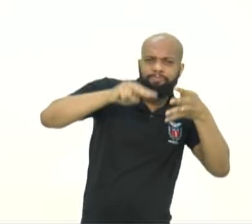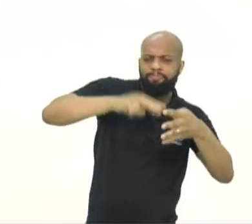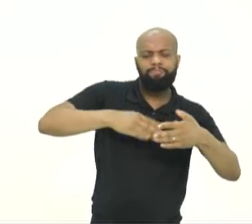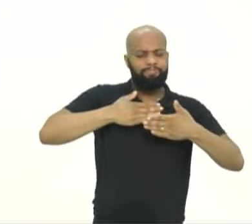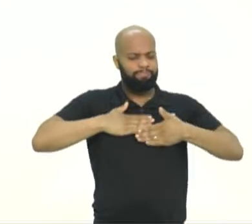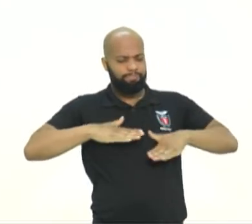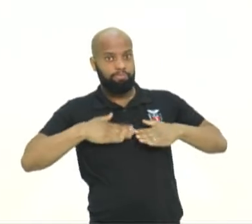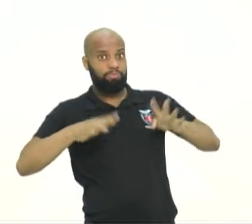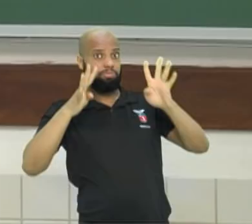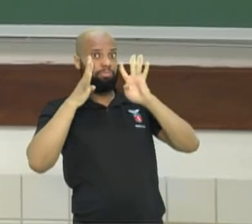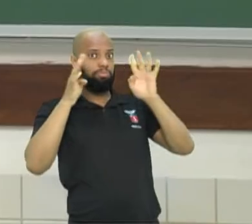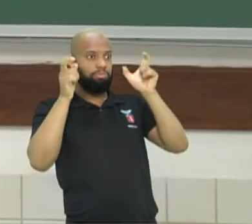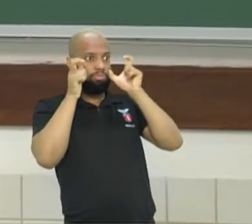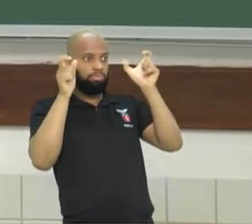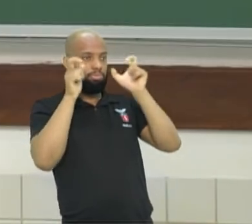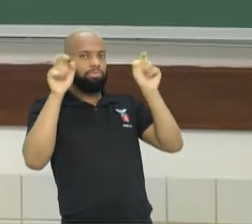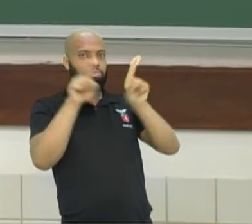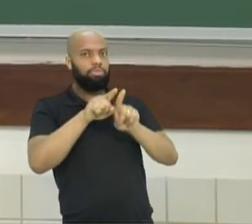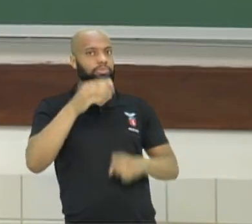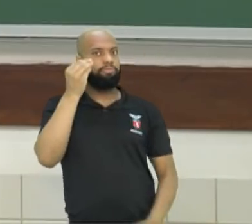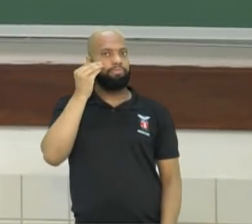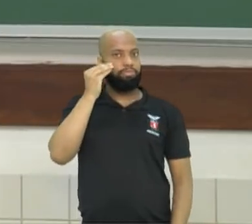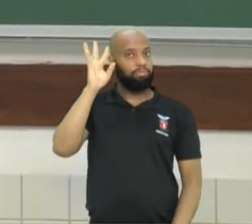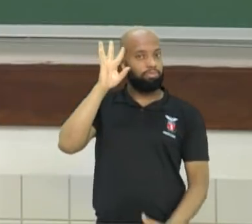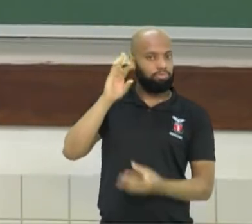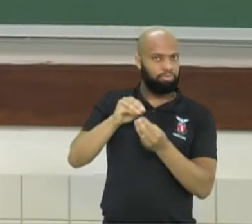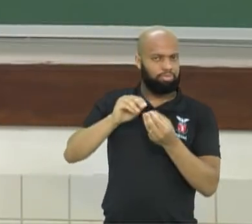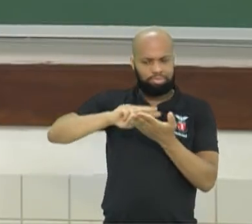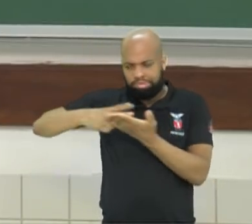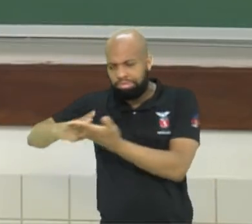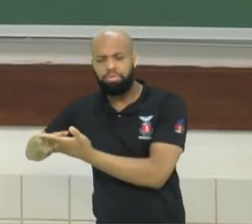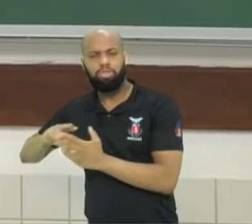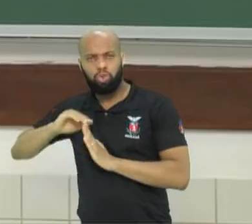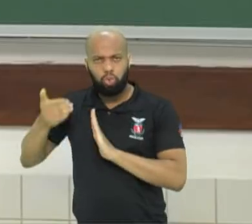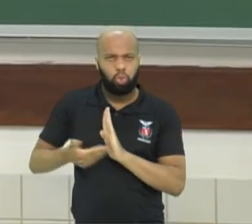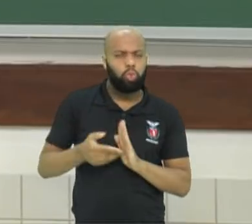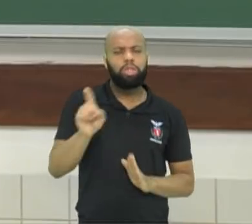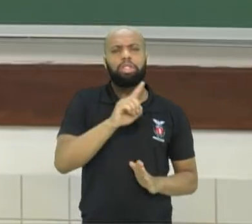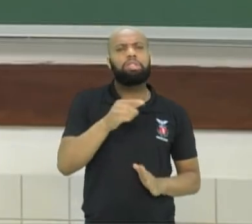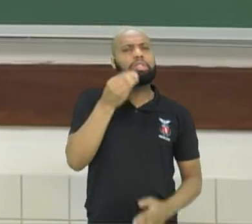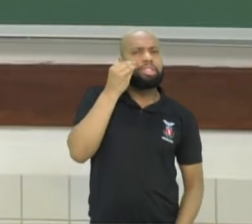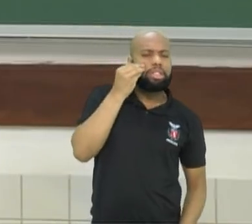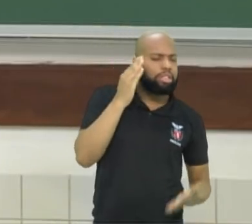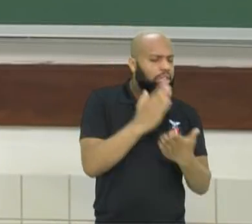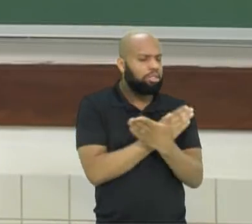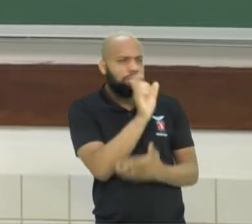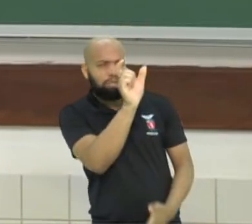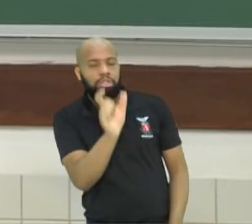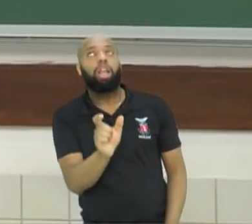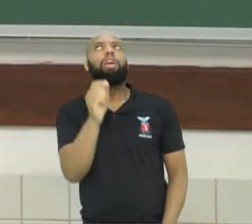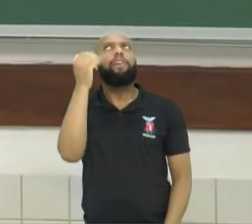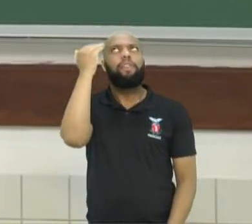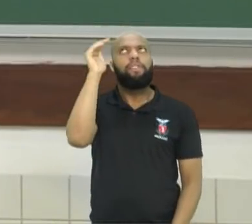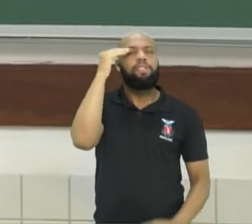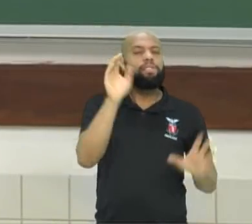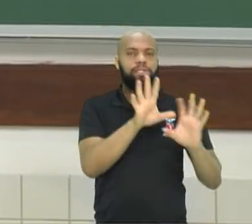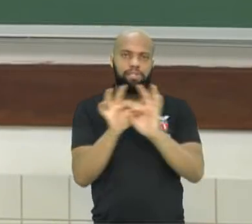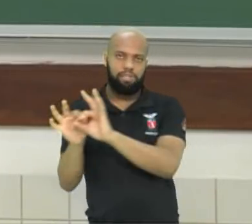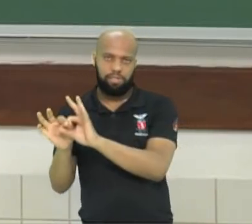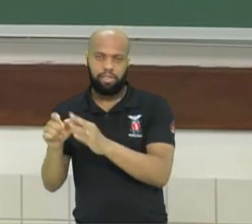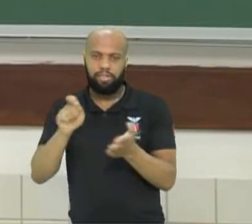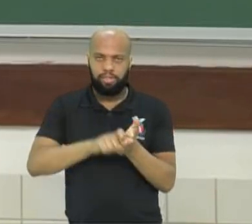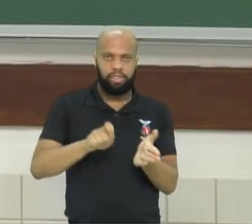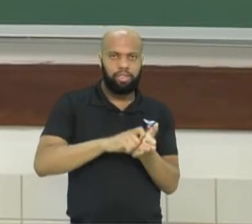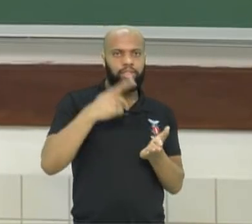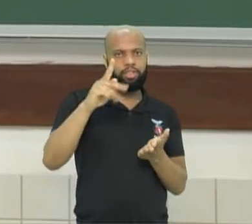bastante atenção, procura entender, não precisa traduzir toda a frase, vai olhando algumas palavrinhas para você entender o contexto.